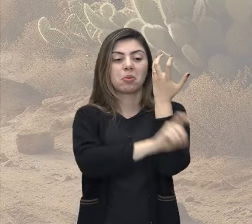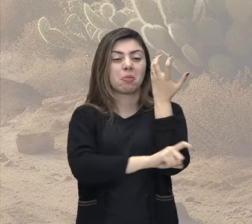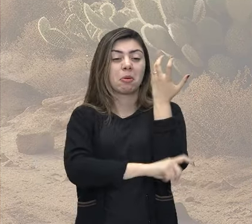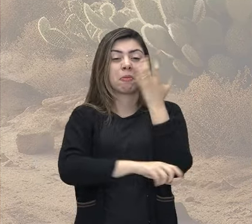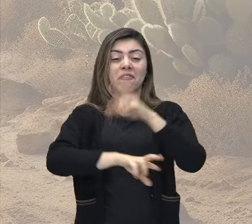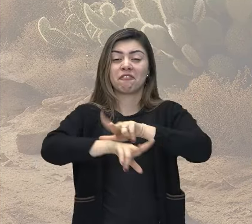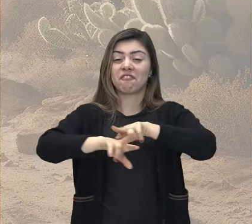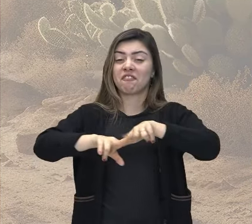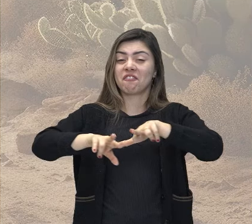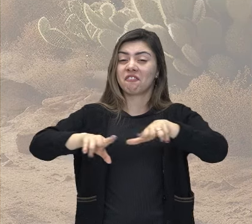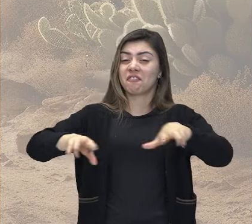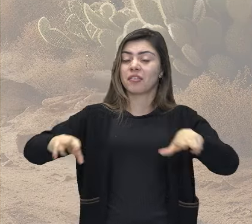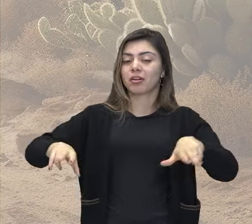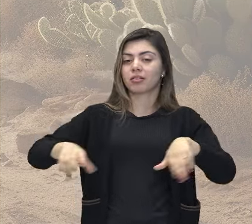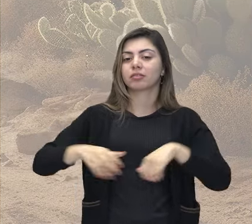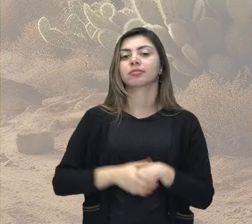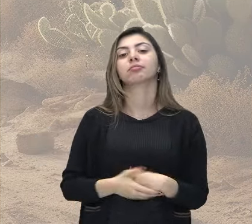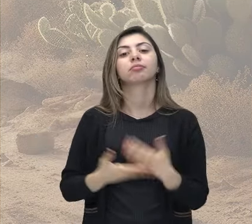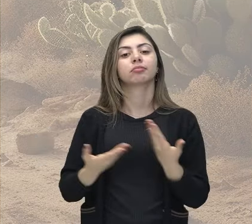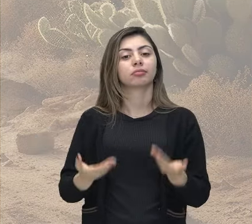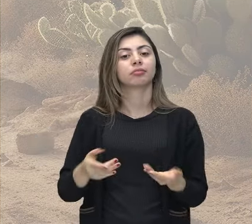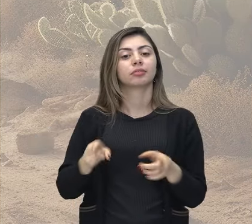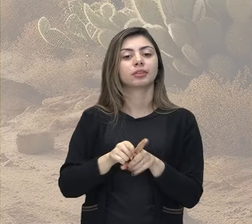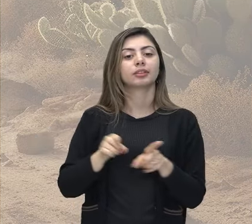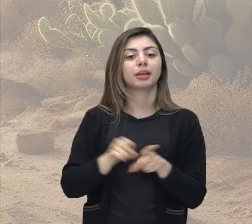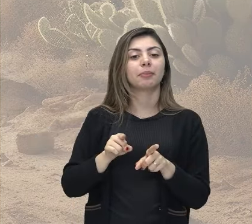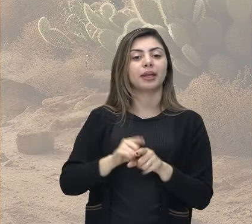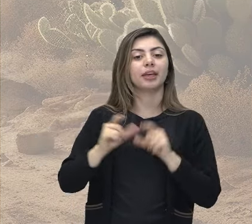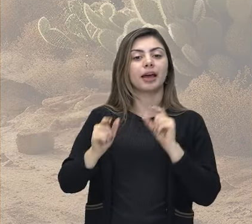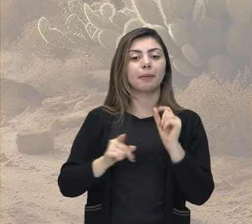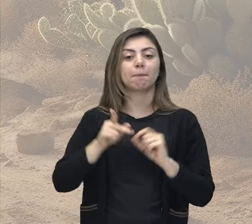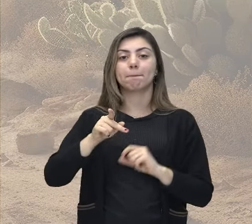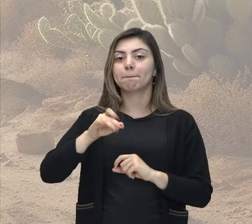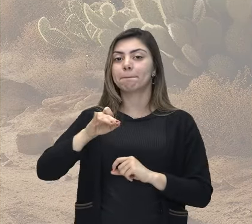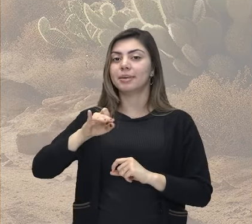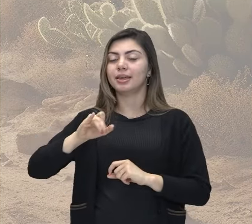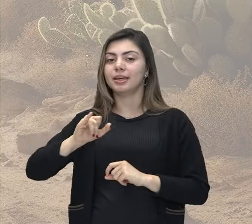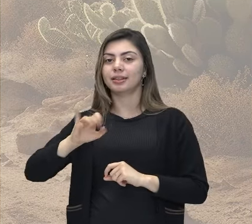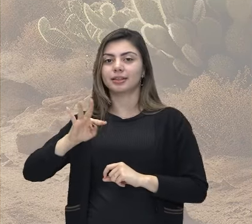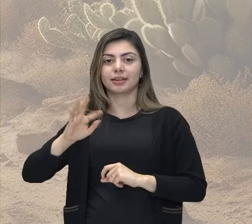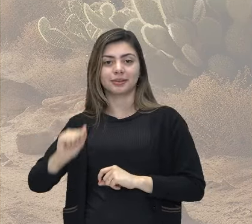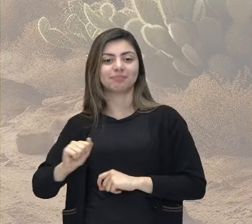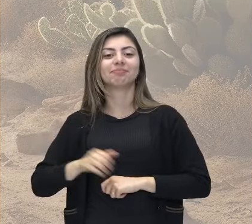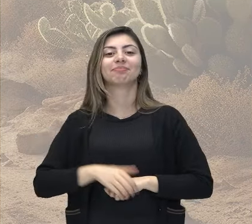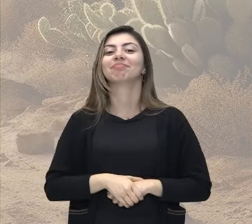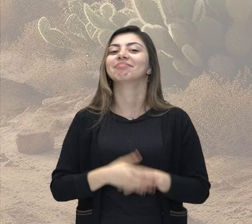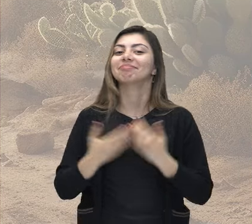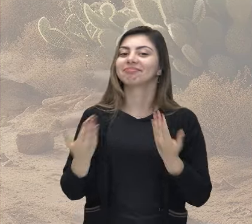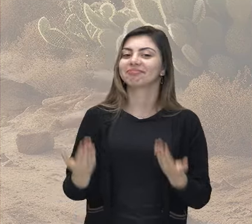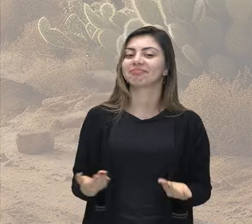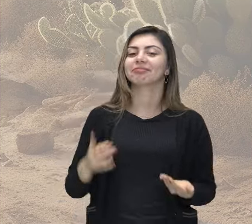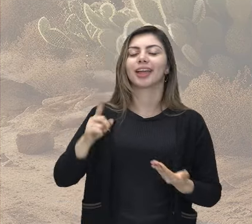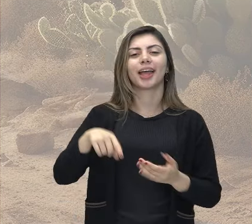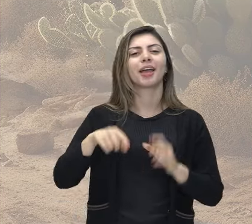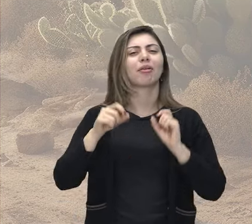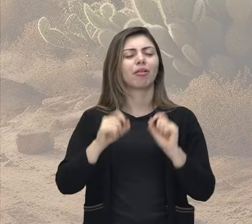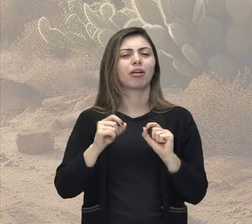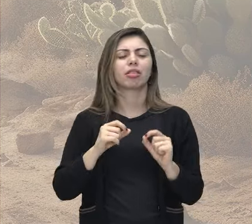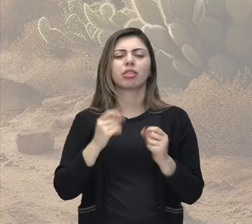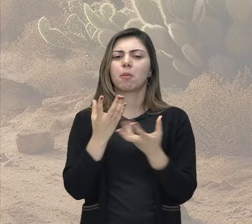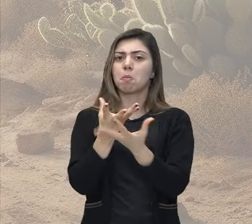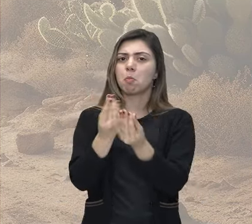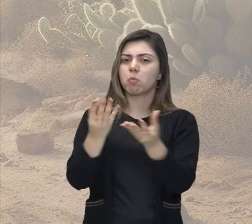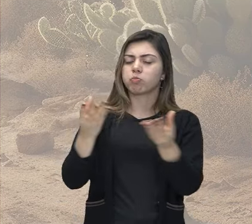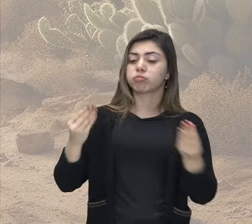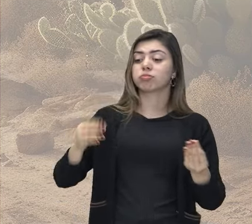existir, incluindo a pita, tá? Essa vegetação, né, que acaba tendo em grande quantidade aí